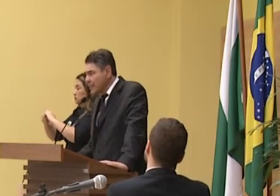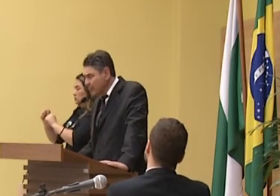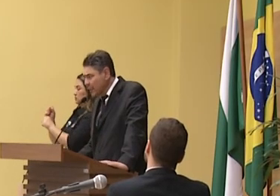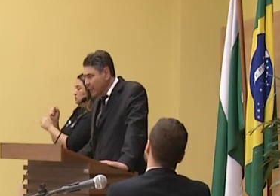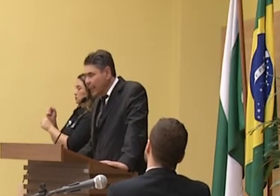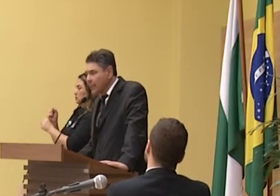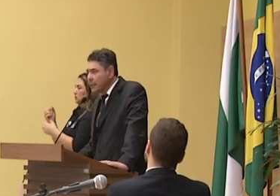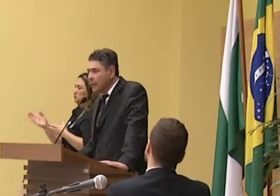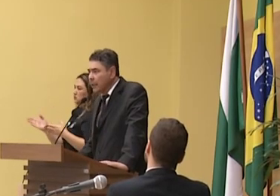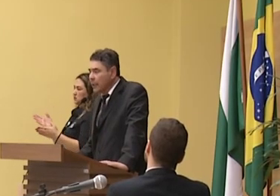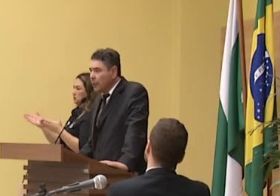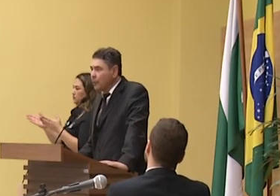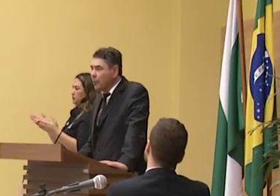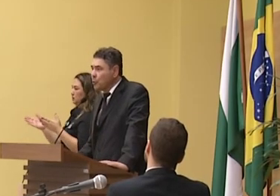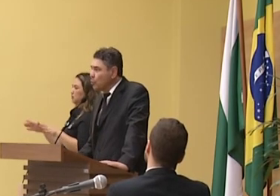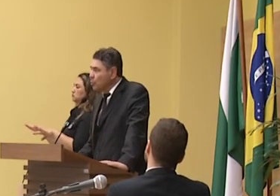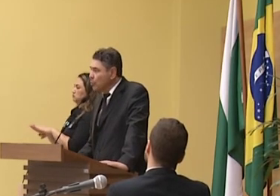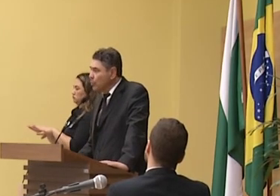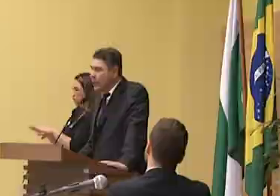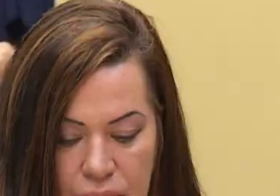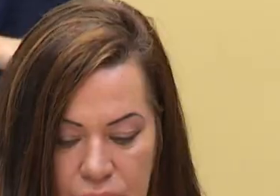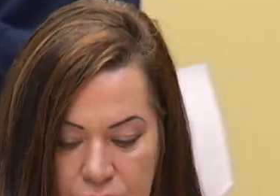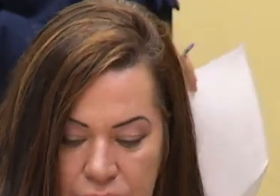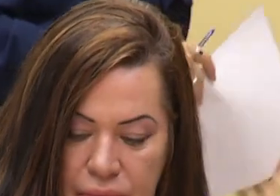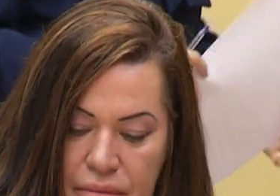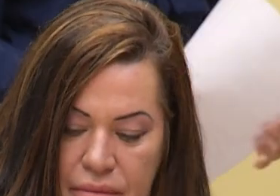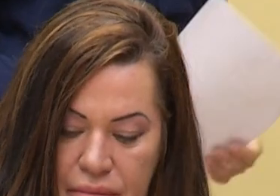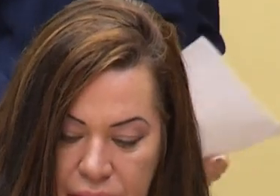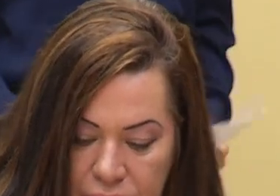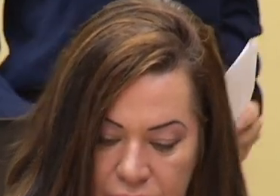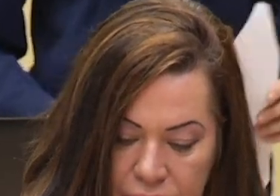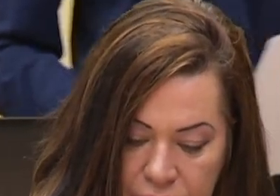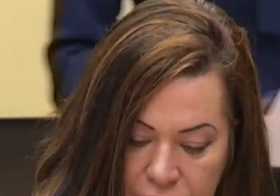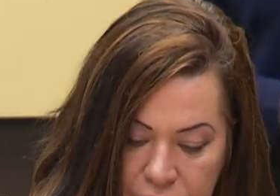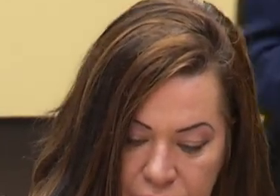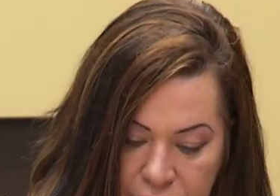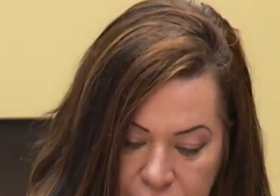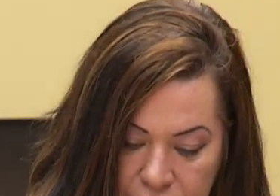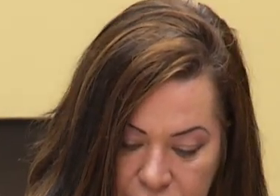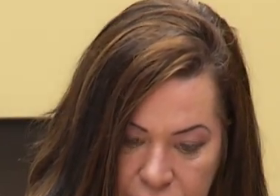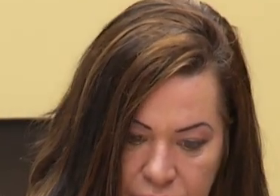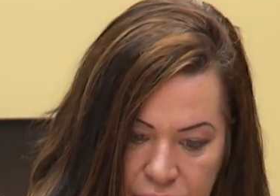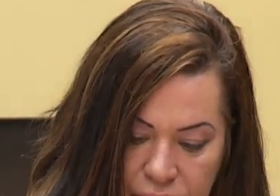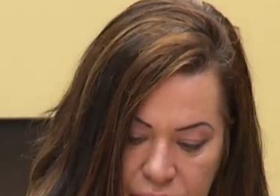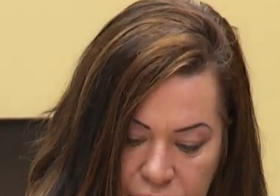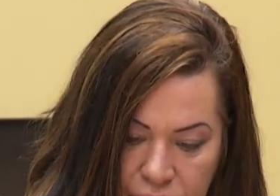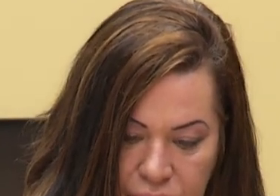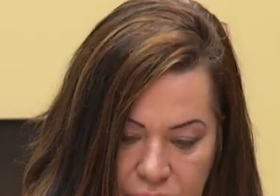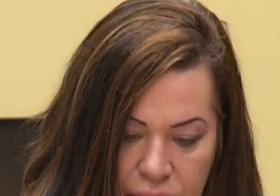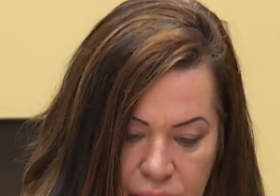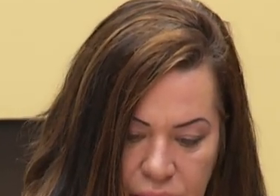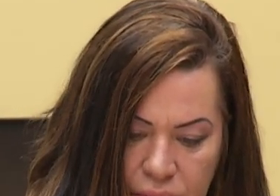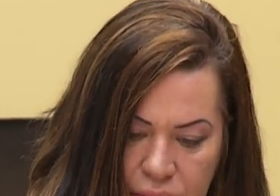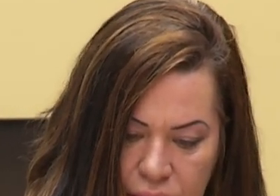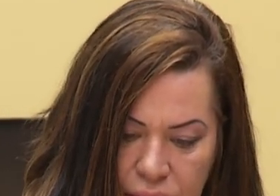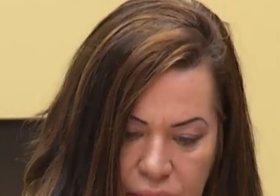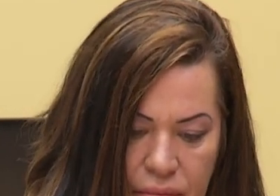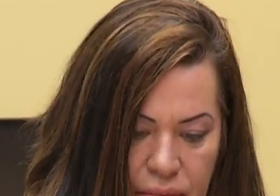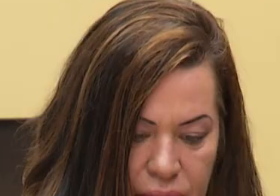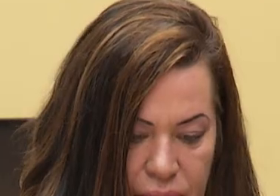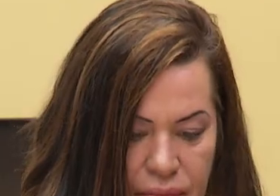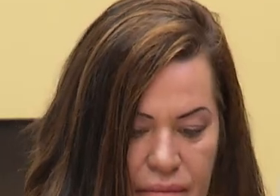outros municípios do Estado a nova Presidente se manifestou na cerimônia de posse e já se posicionou contrária